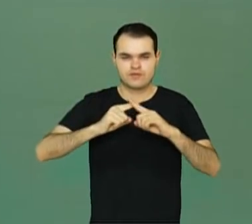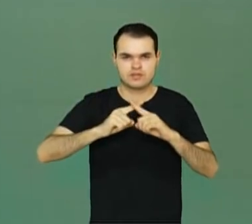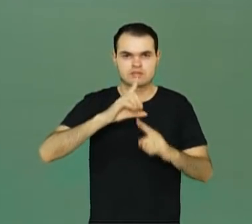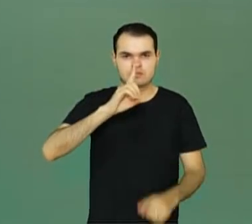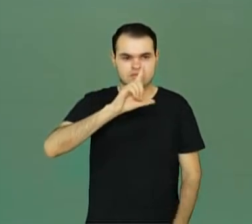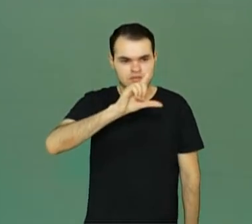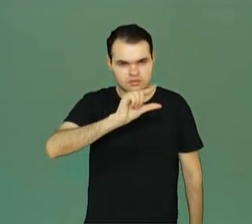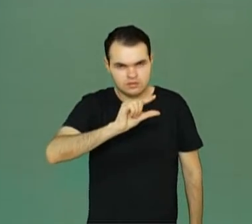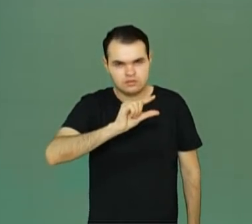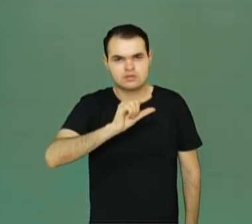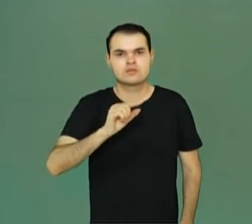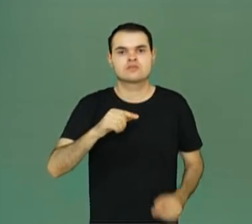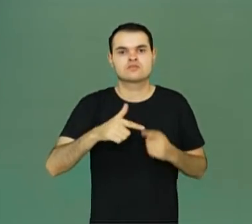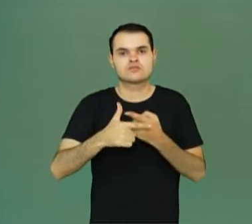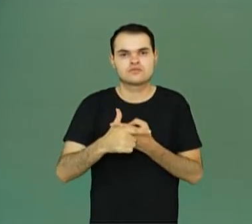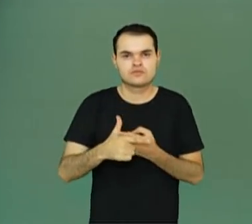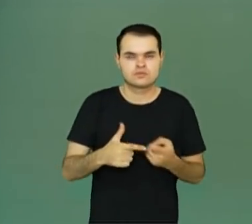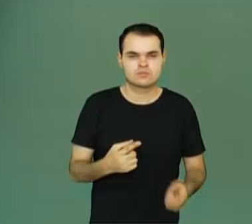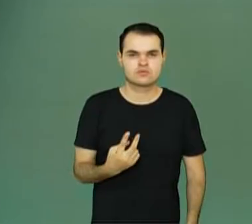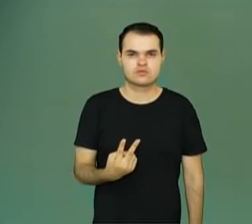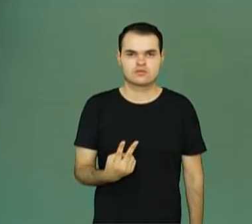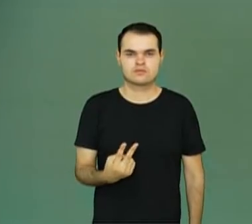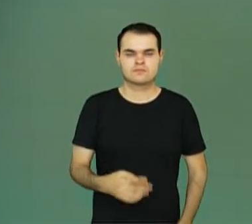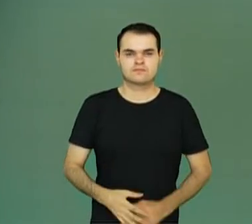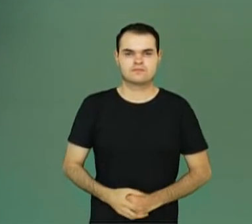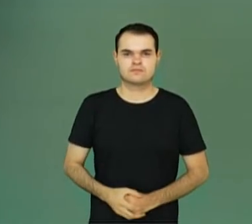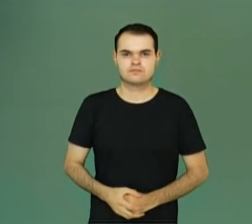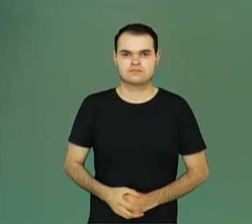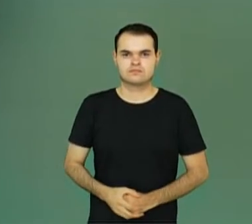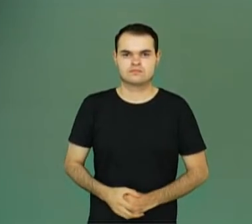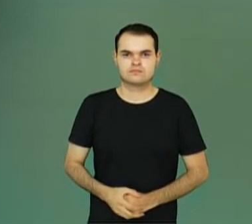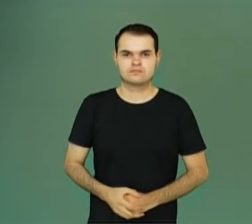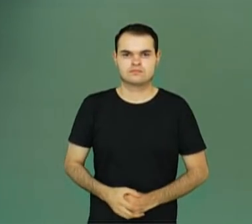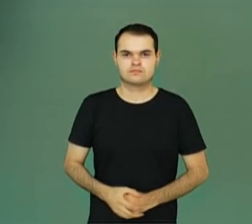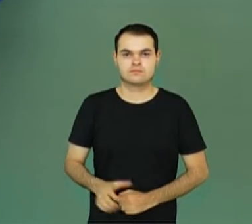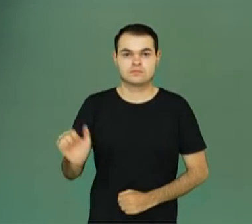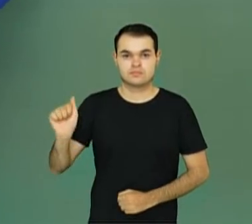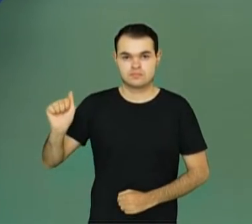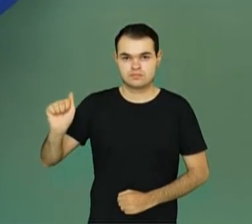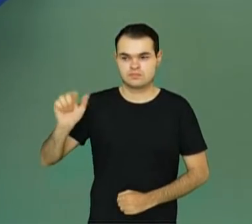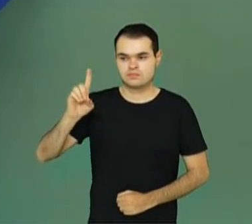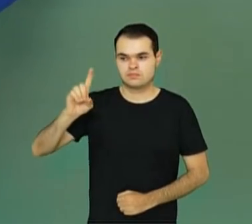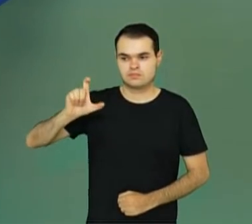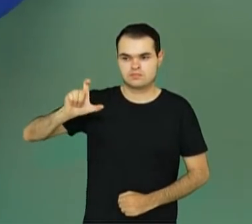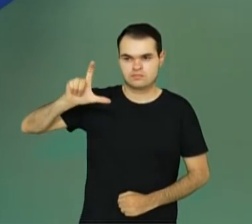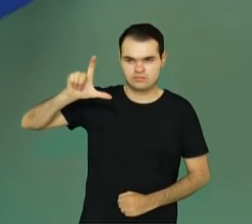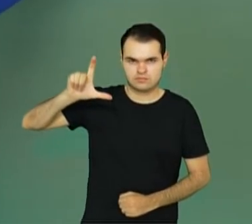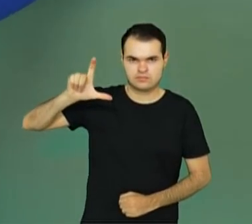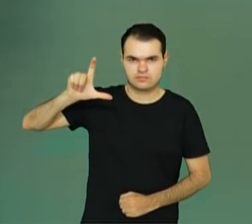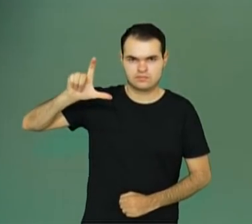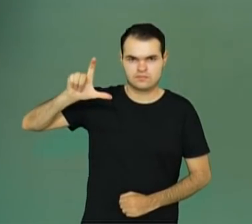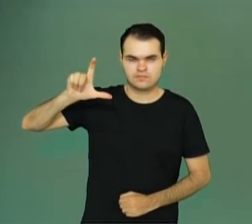por 2. Então, olha só. A área é diagonal maior